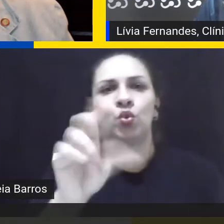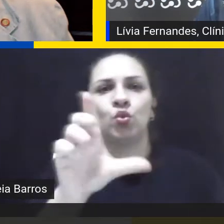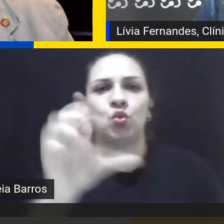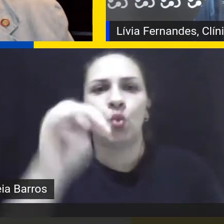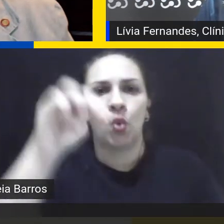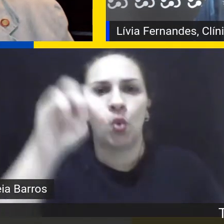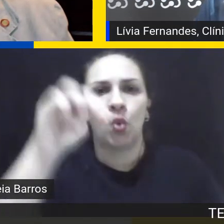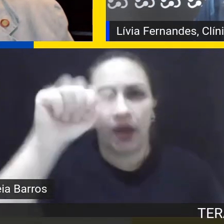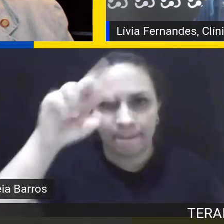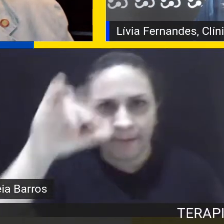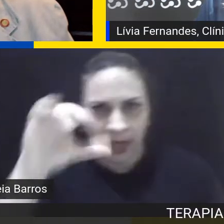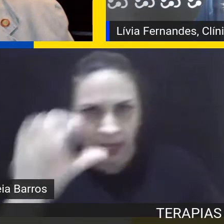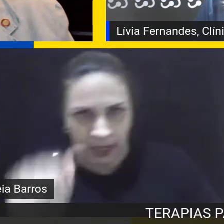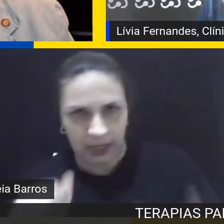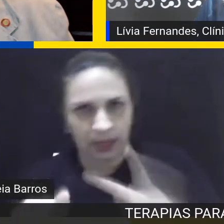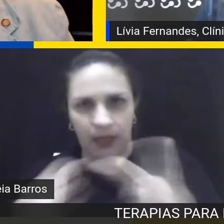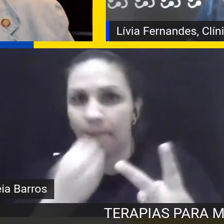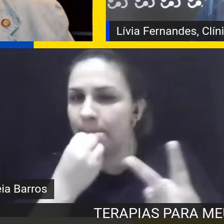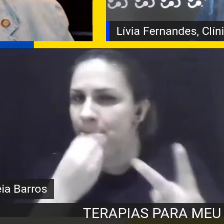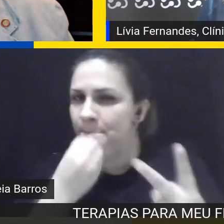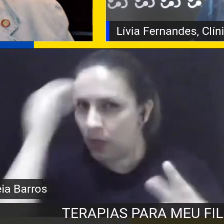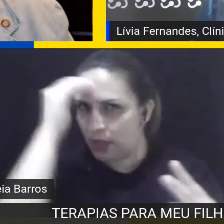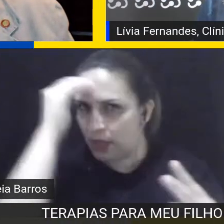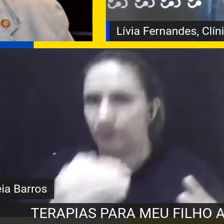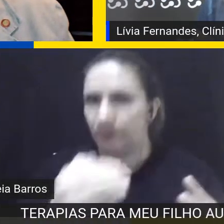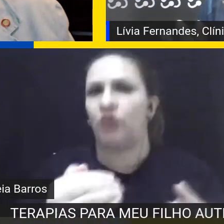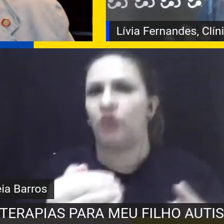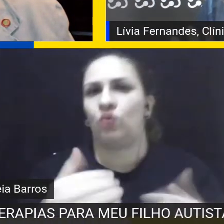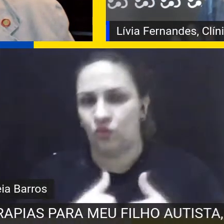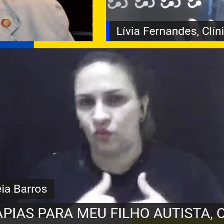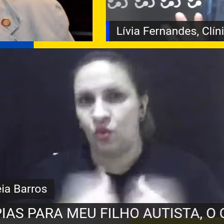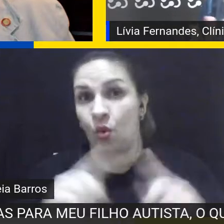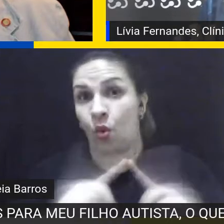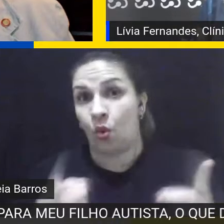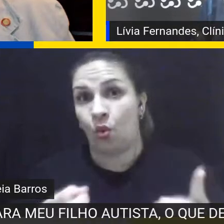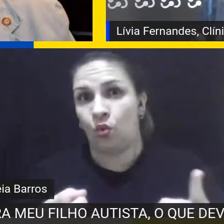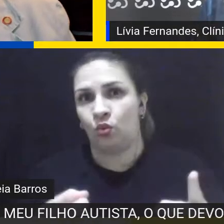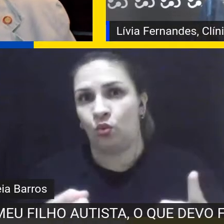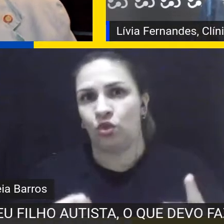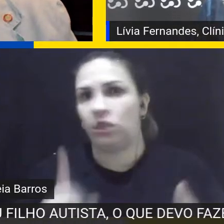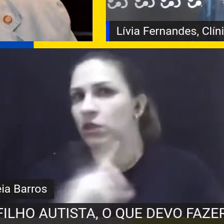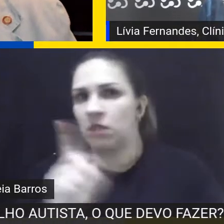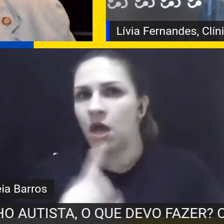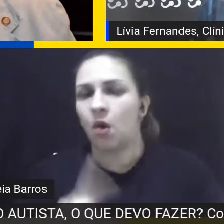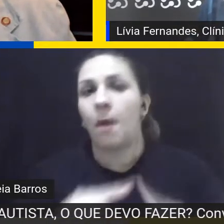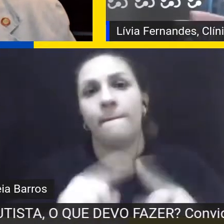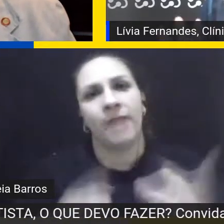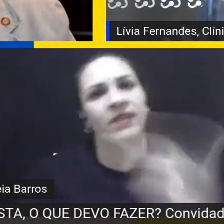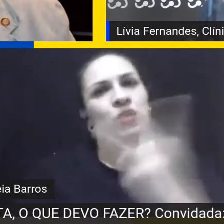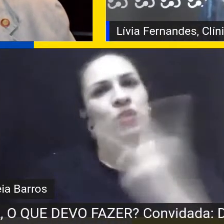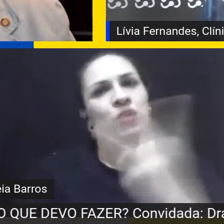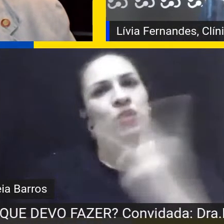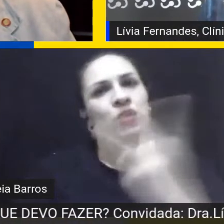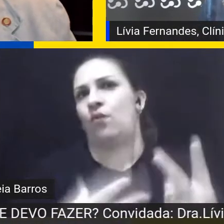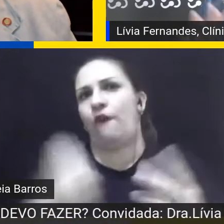muita dedicação. Então, hoje já não tem mais o Se Vira com os 30, com essas duas operadoras.